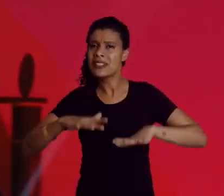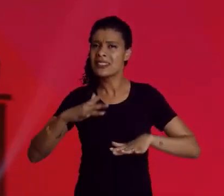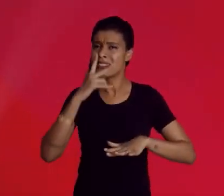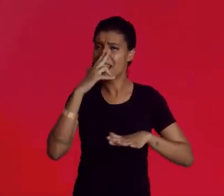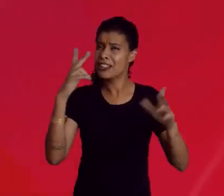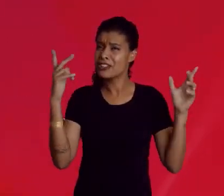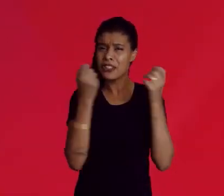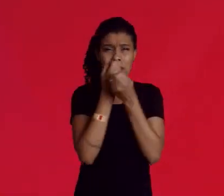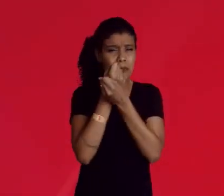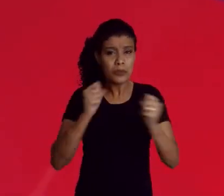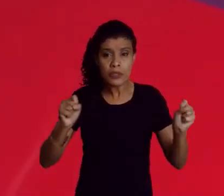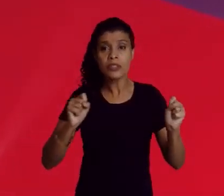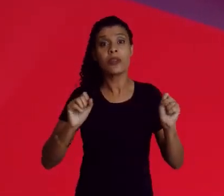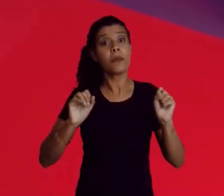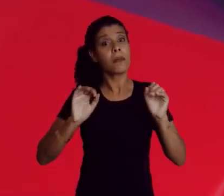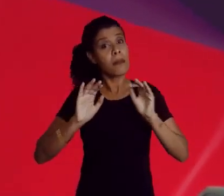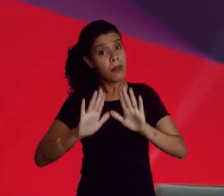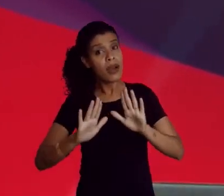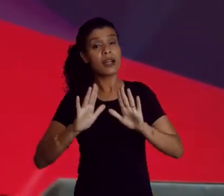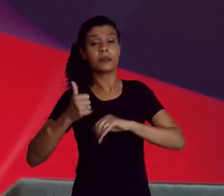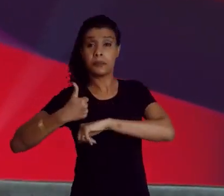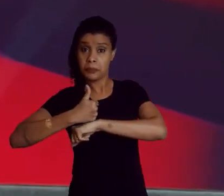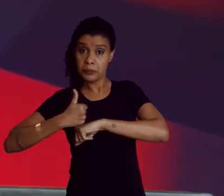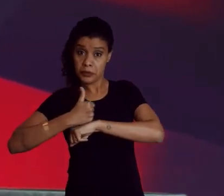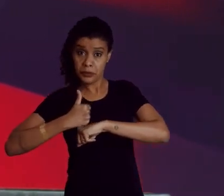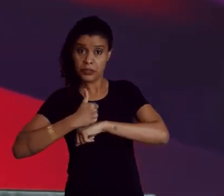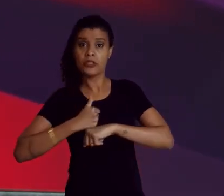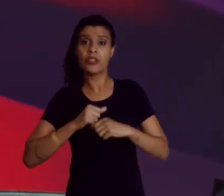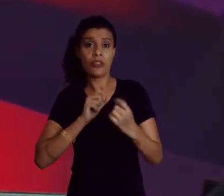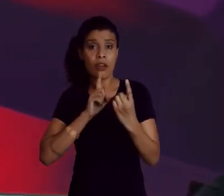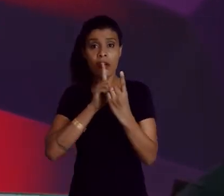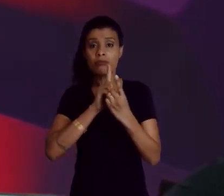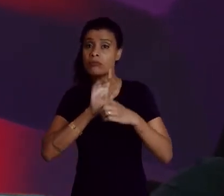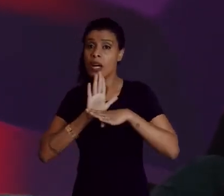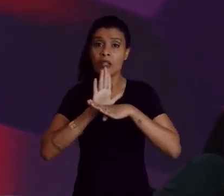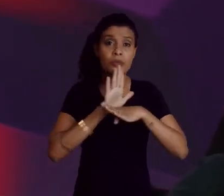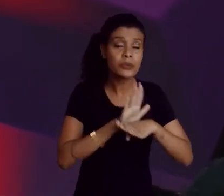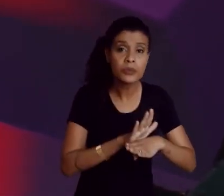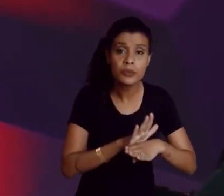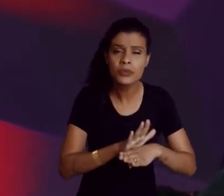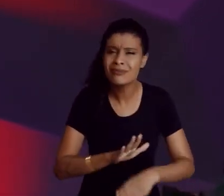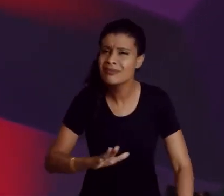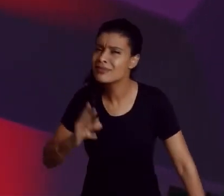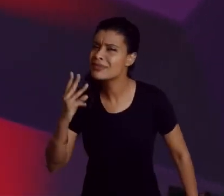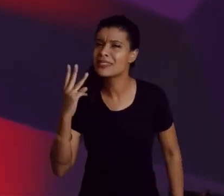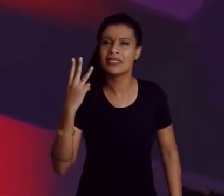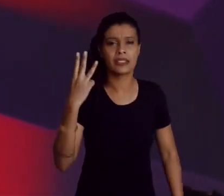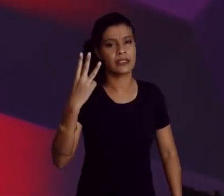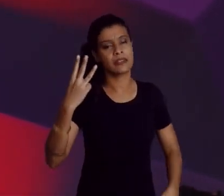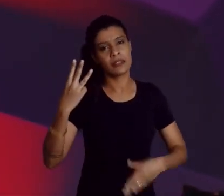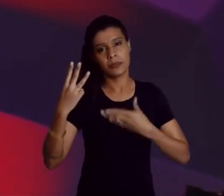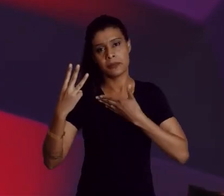te instruir, e principalmente, existe um grande, aliás, três grandes amigos da